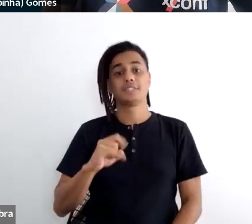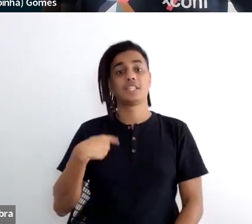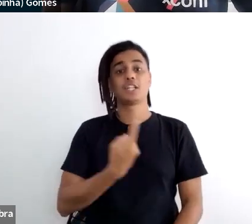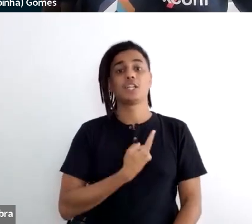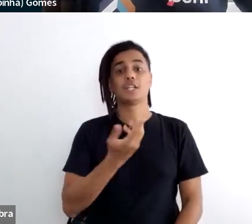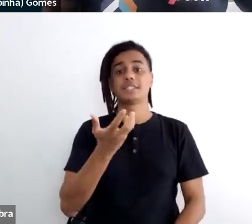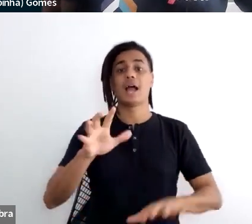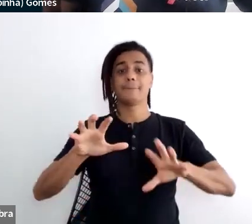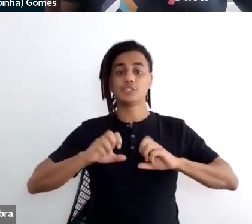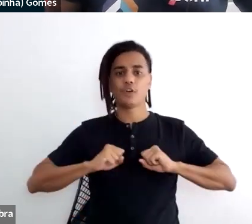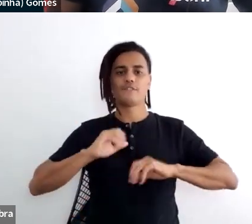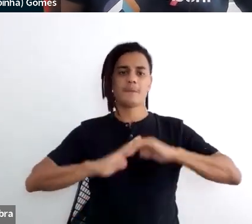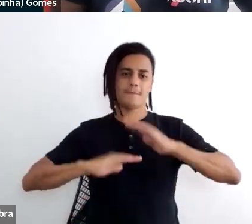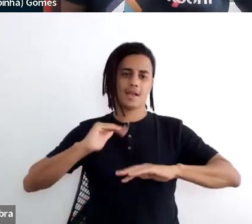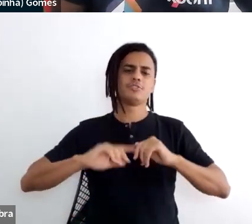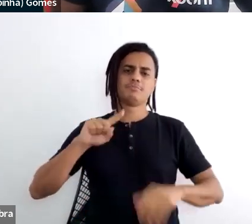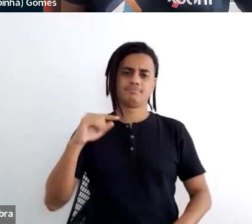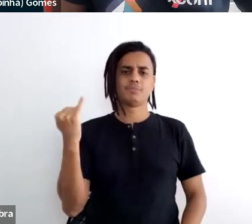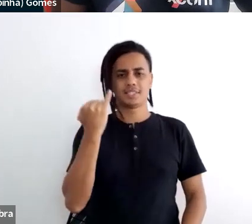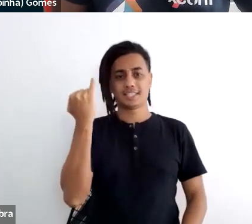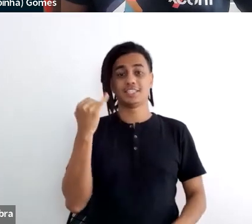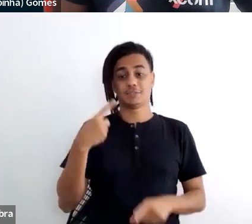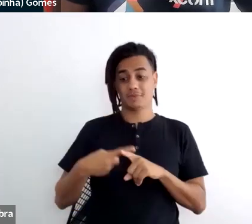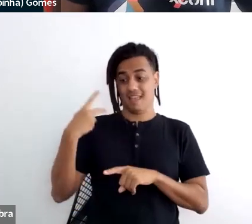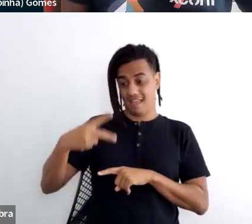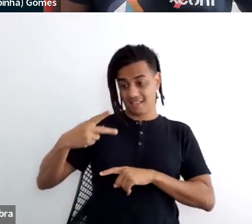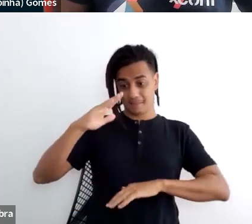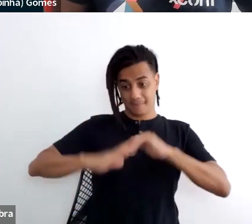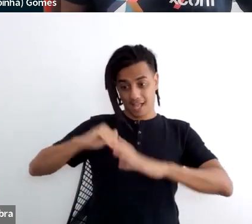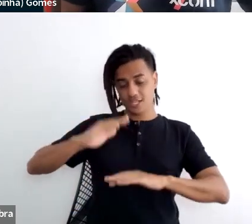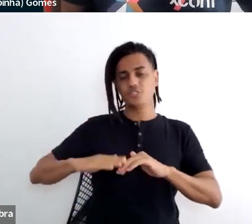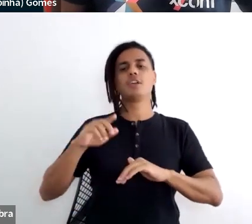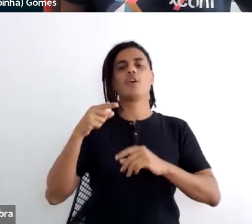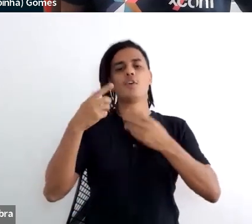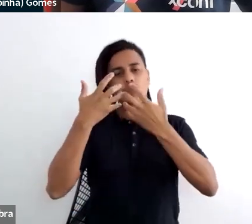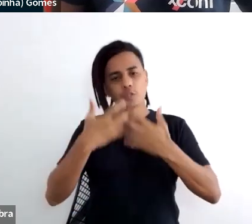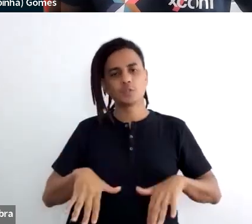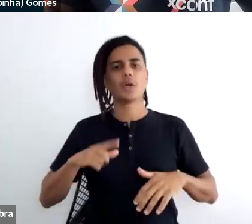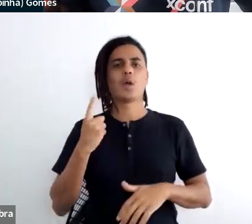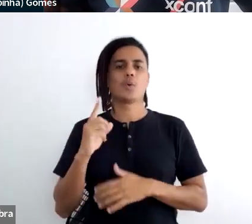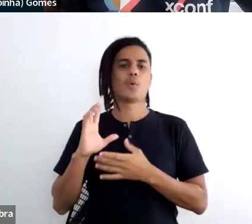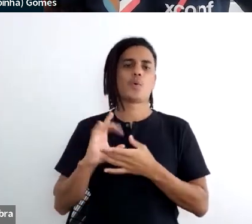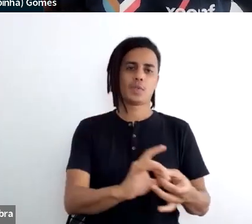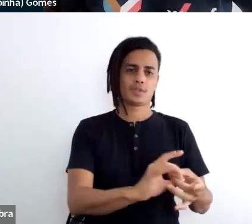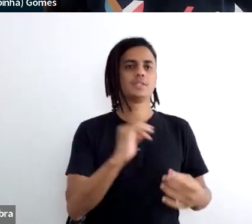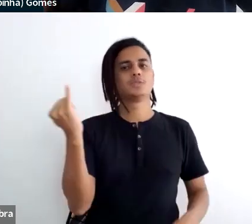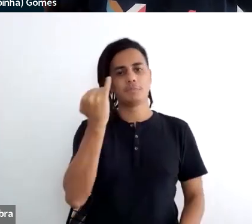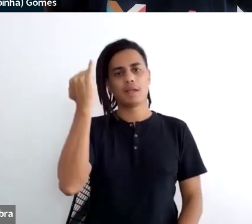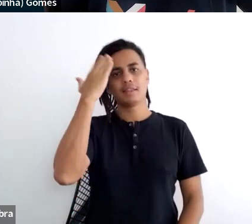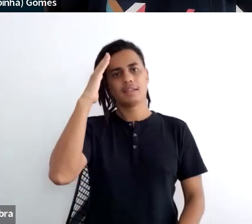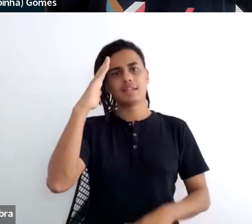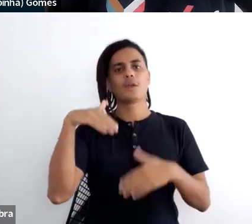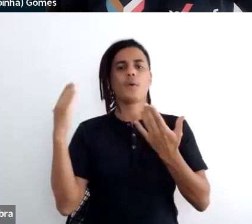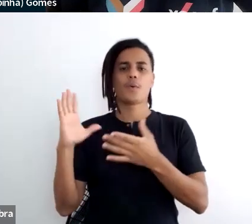alguma prática é muito importante, porque aquela prática está funcional dentro de um determinado contexto. É importante entender o seu contexto.